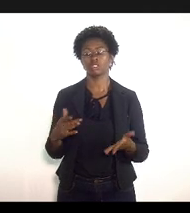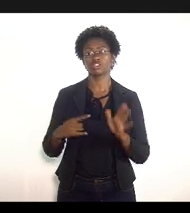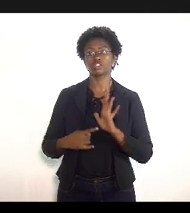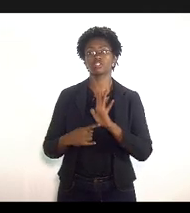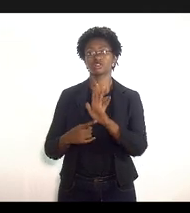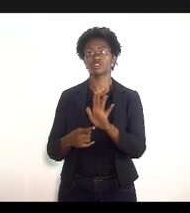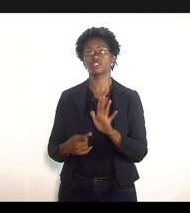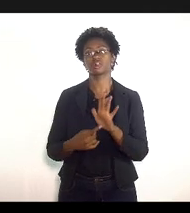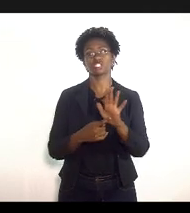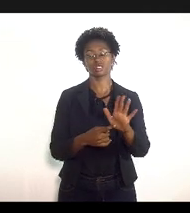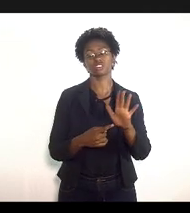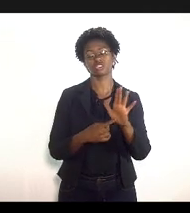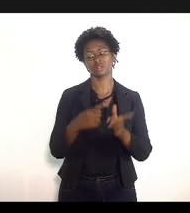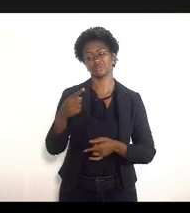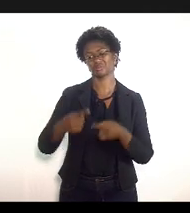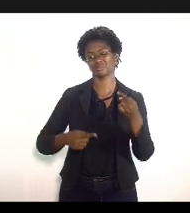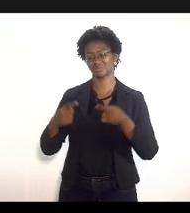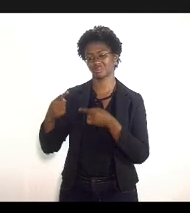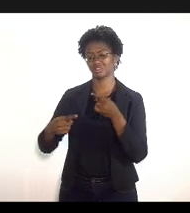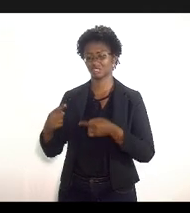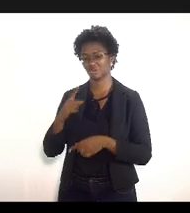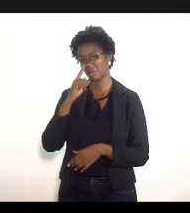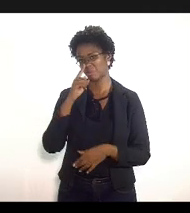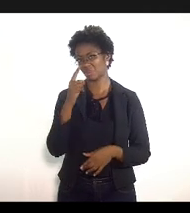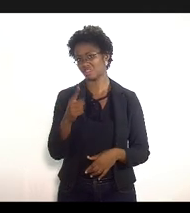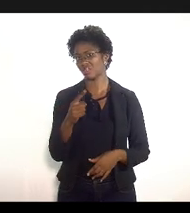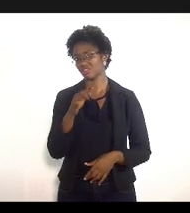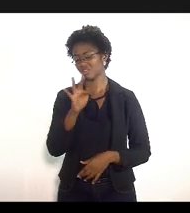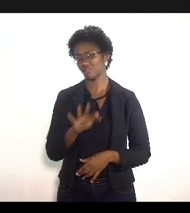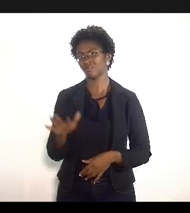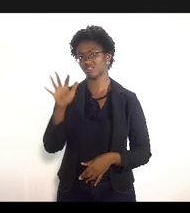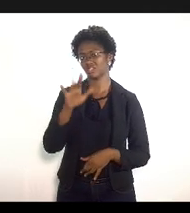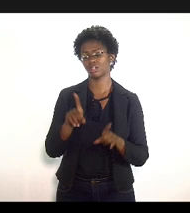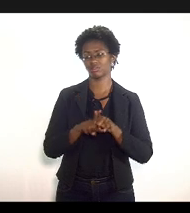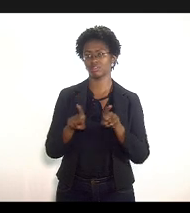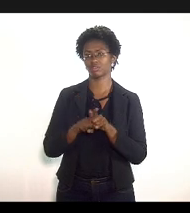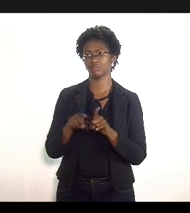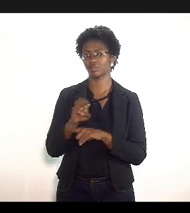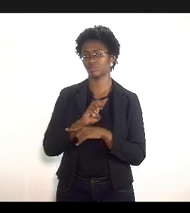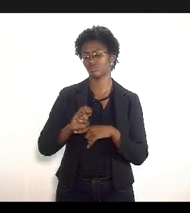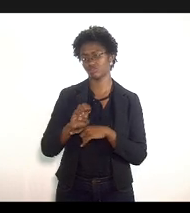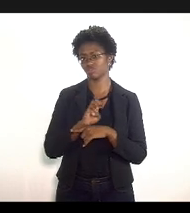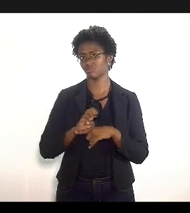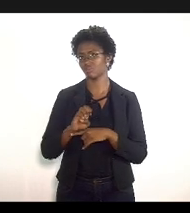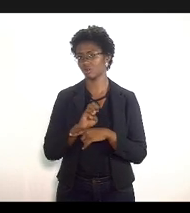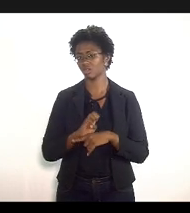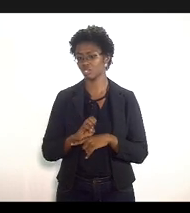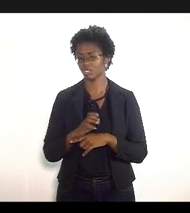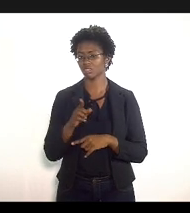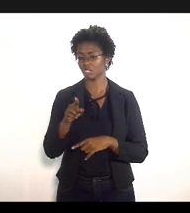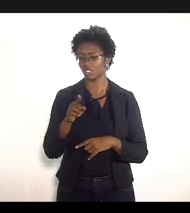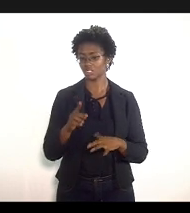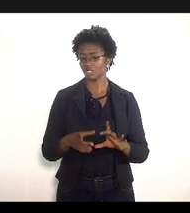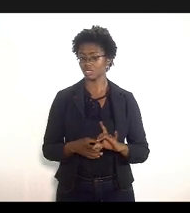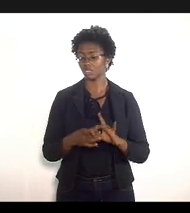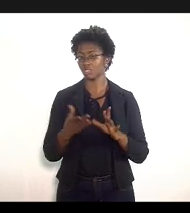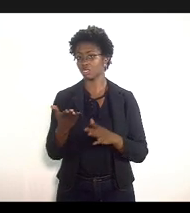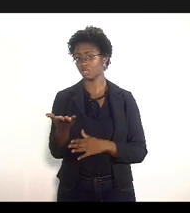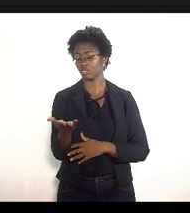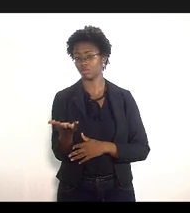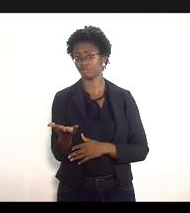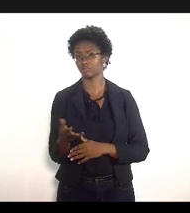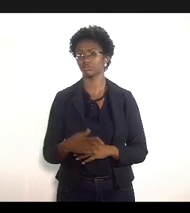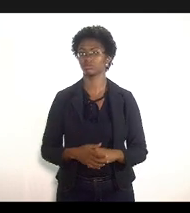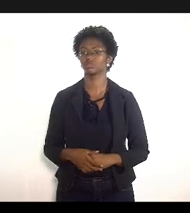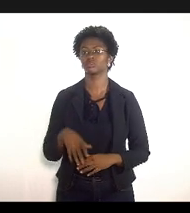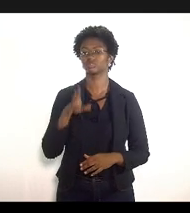de bancada federal e até do Estado, a como eles estão, eles são vulneráveis. Eles estão e